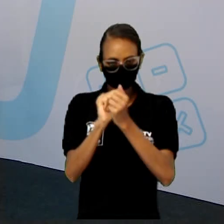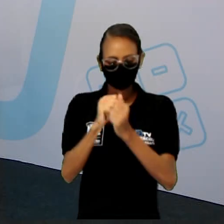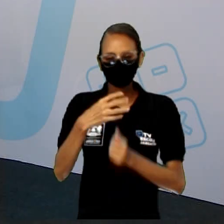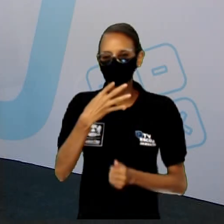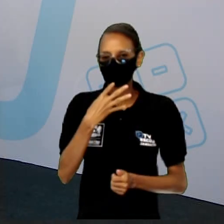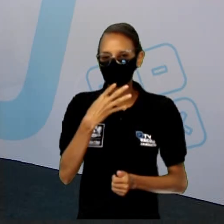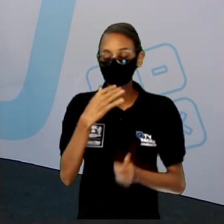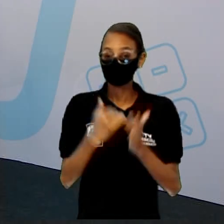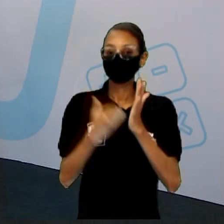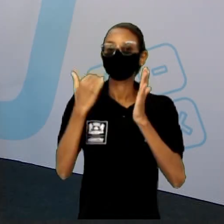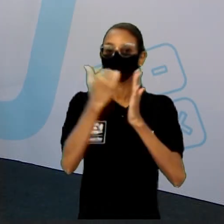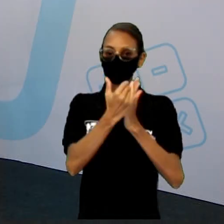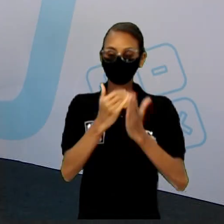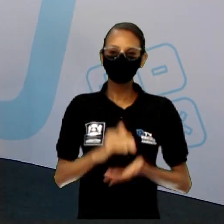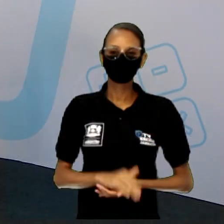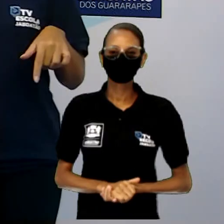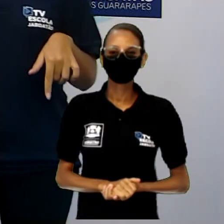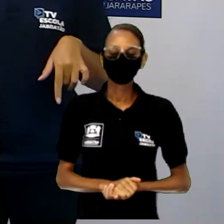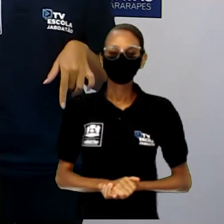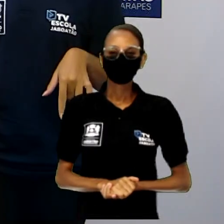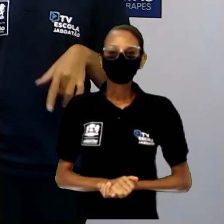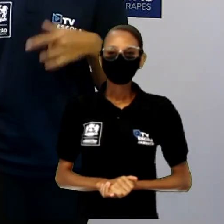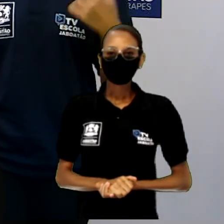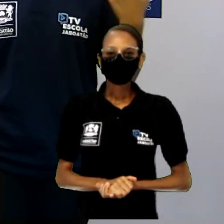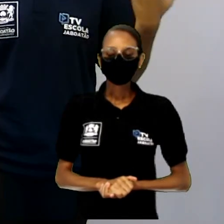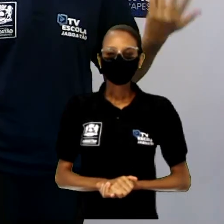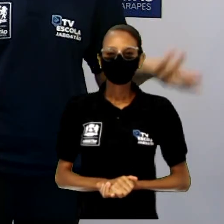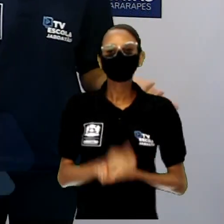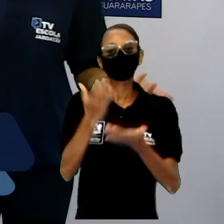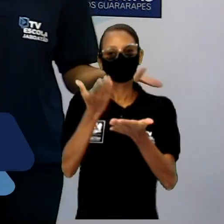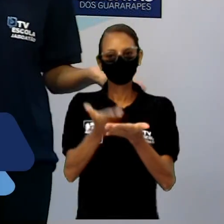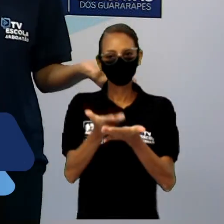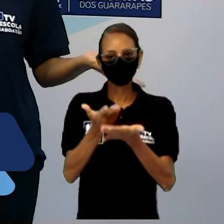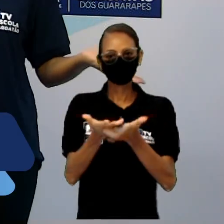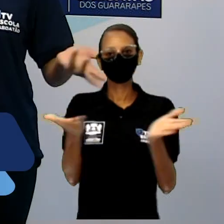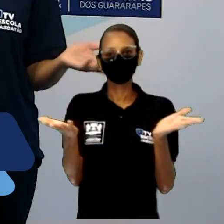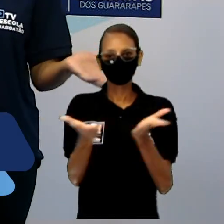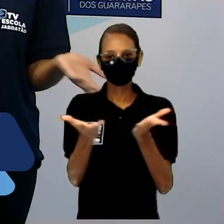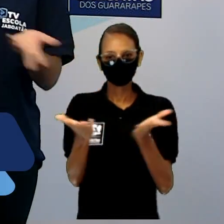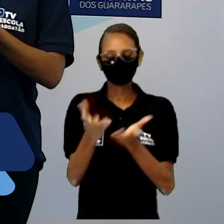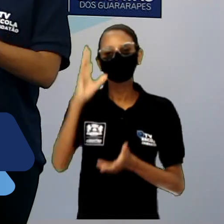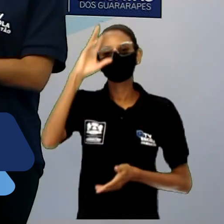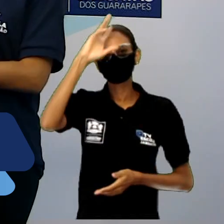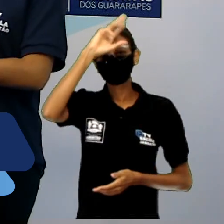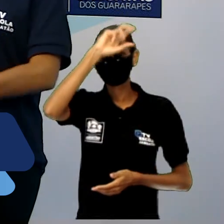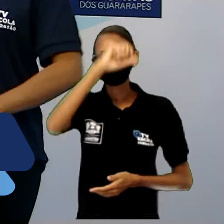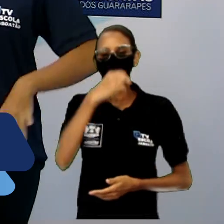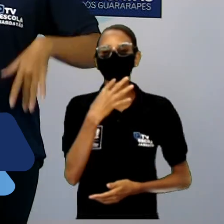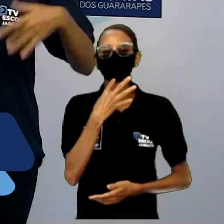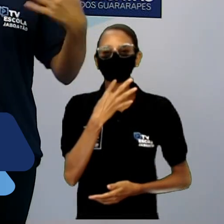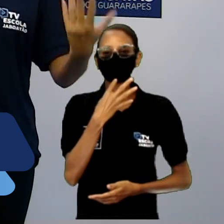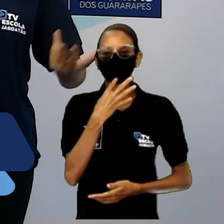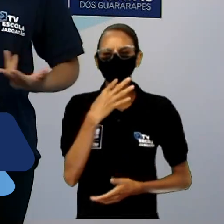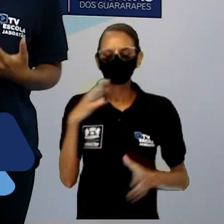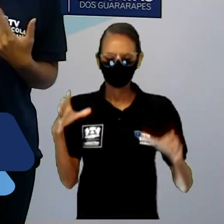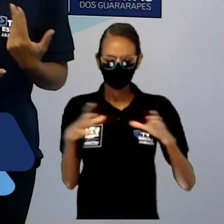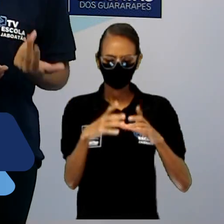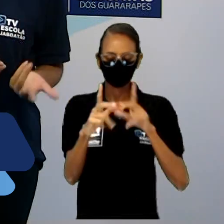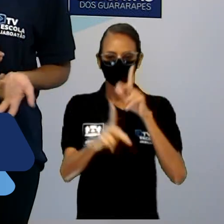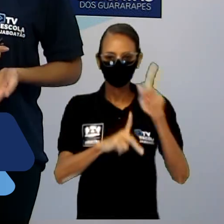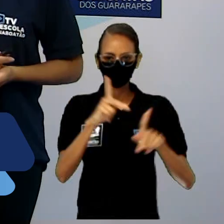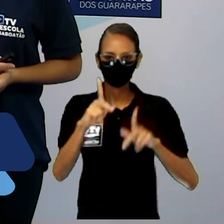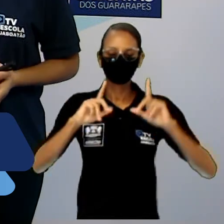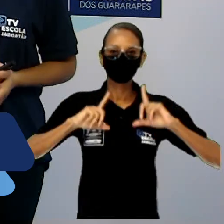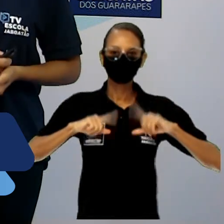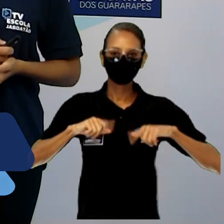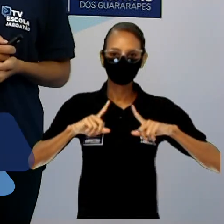mais sobre essa história. Na aula de hoje, a gente vai conhecer um pouco sobre os hebreus, que provavelmente aí